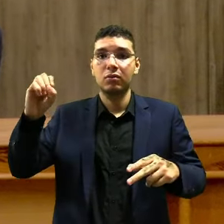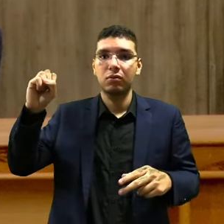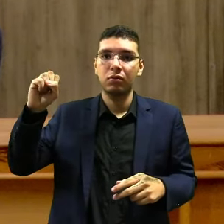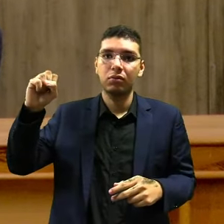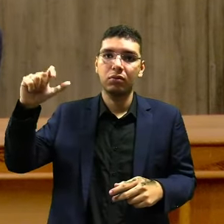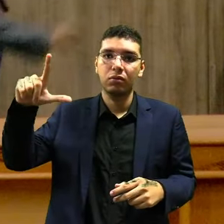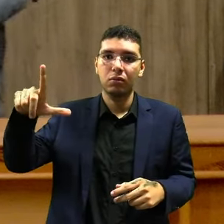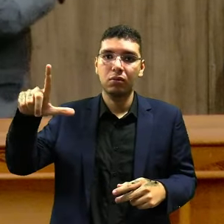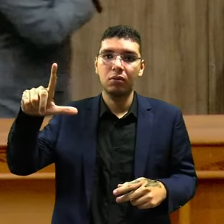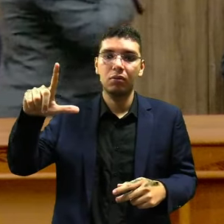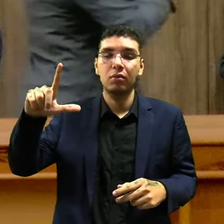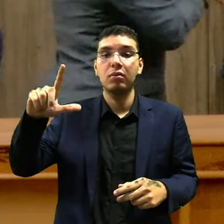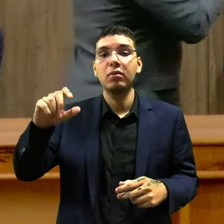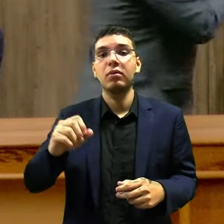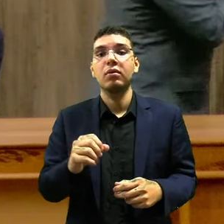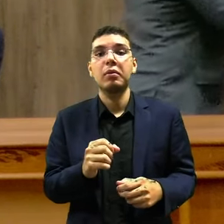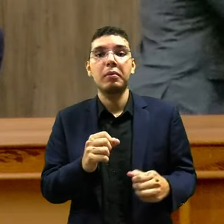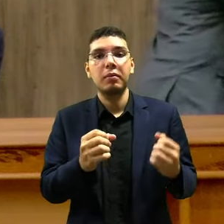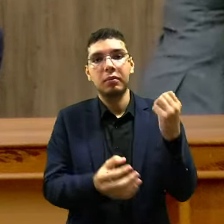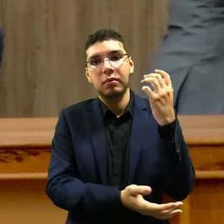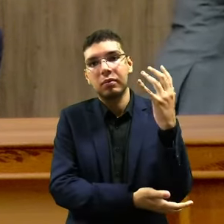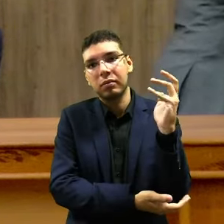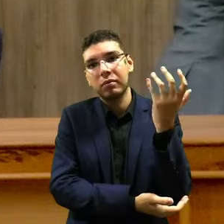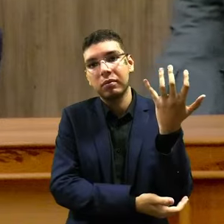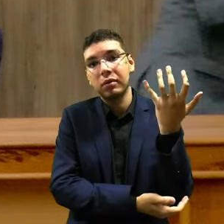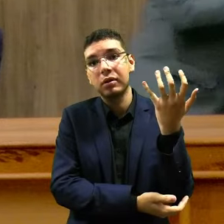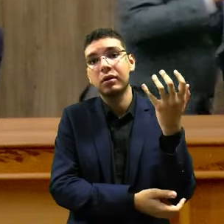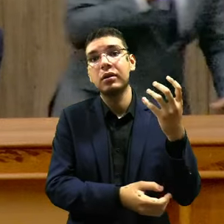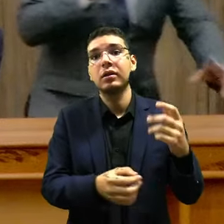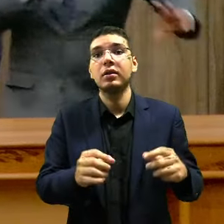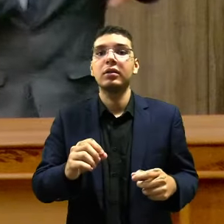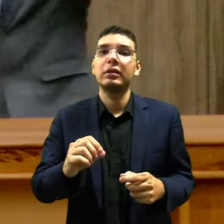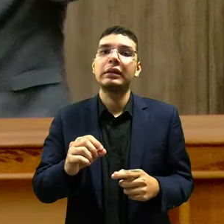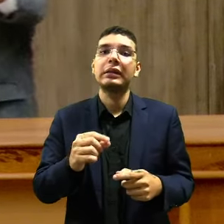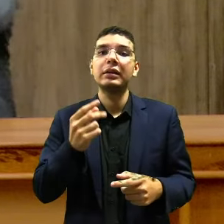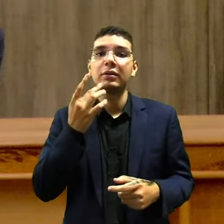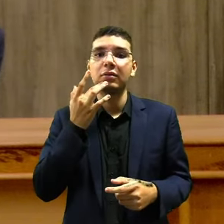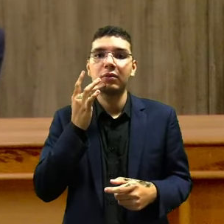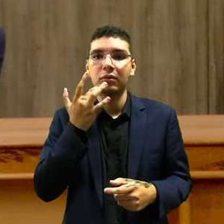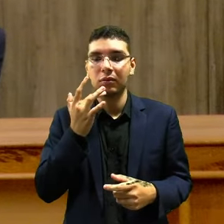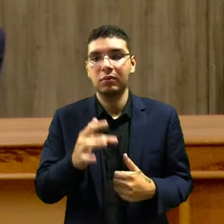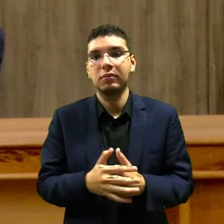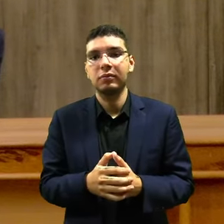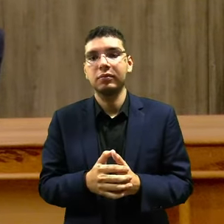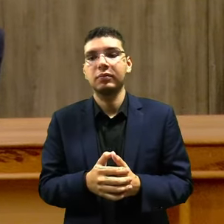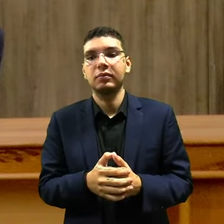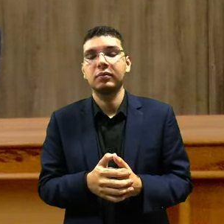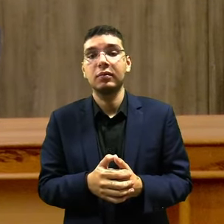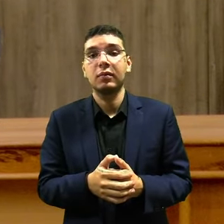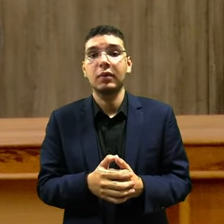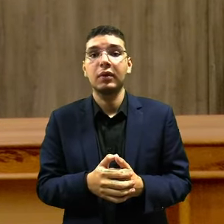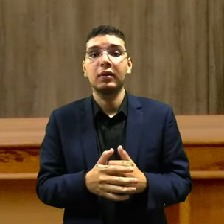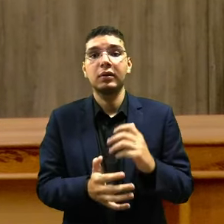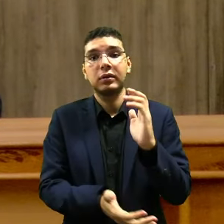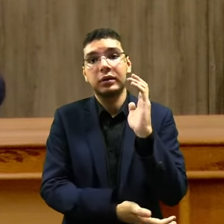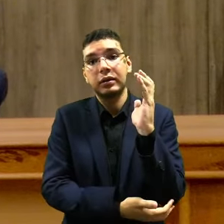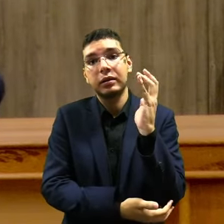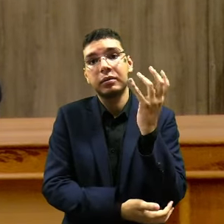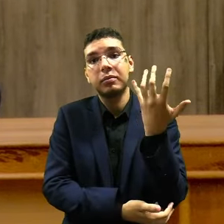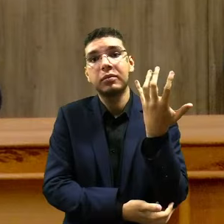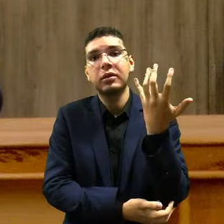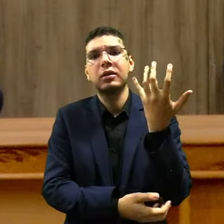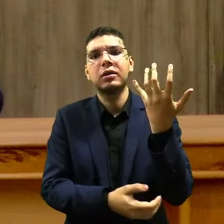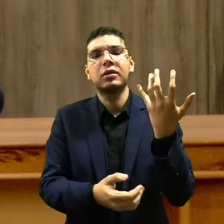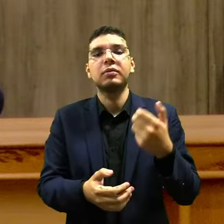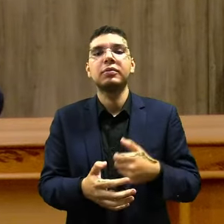Ei a vitamina fotoss tem tudo isso se a tiver o problema não é o que está do lado